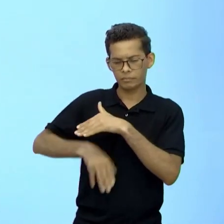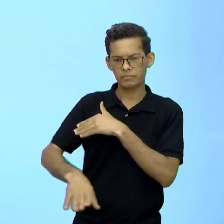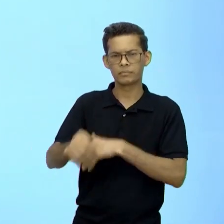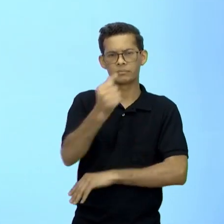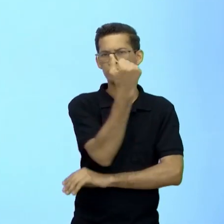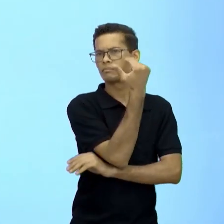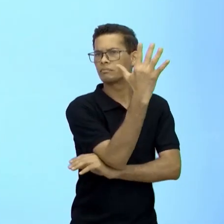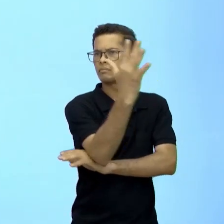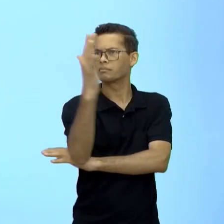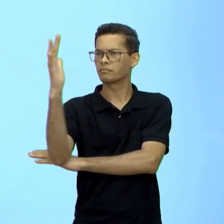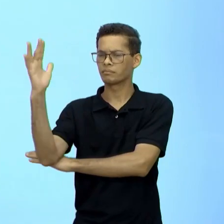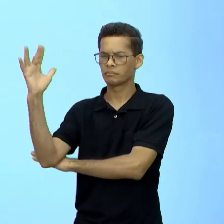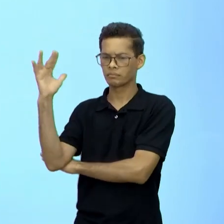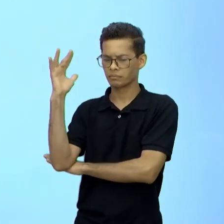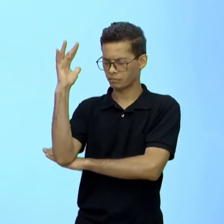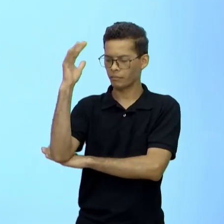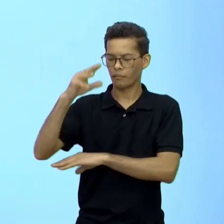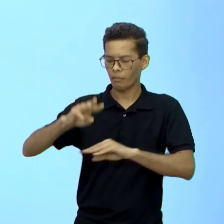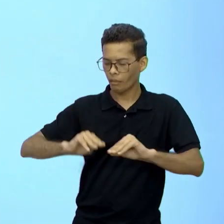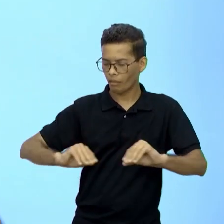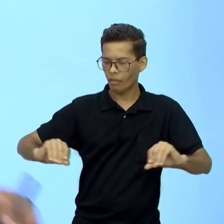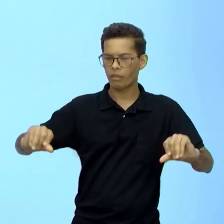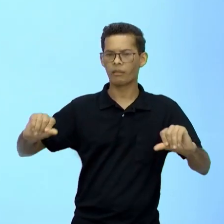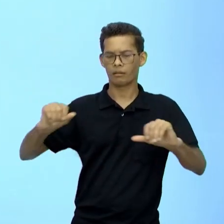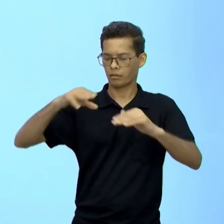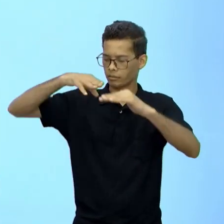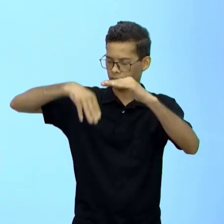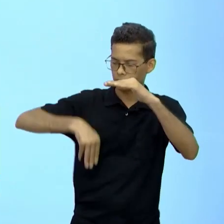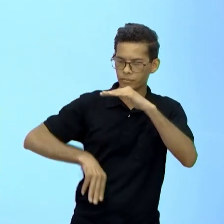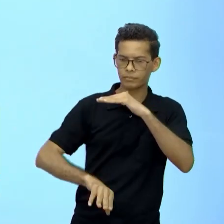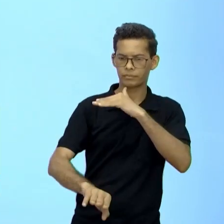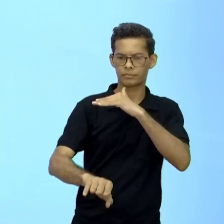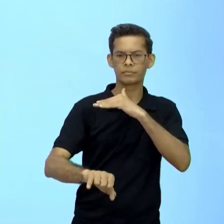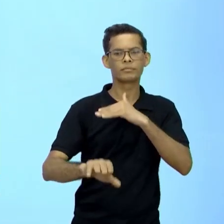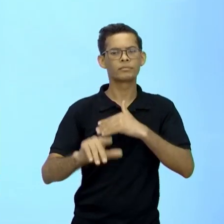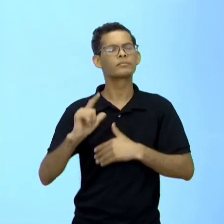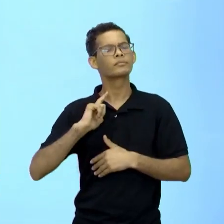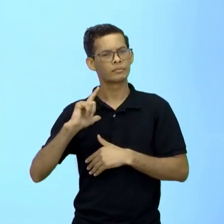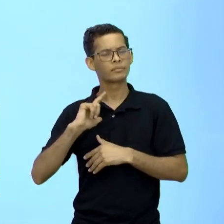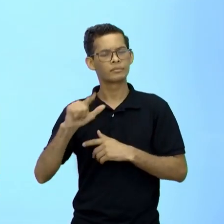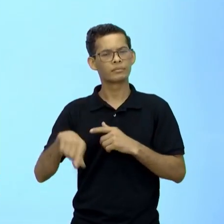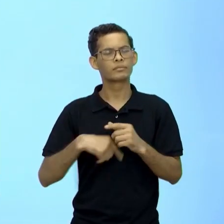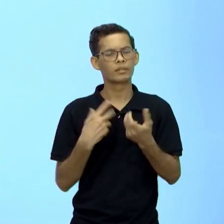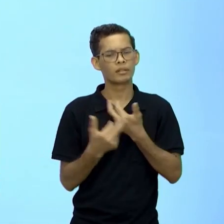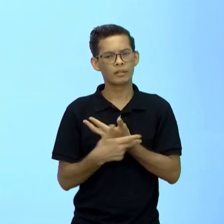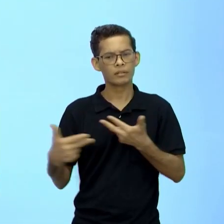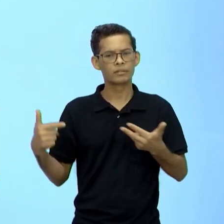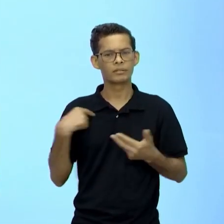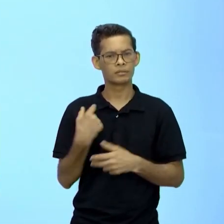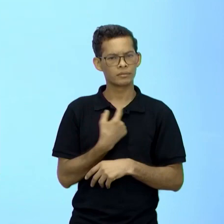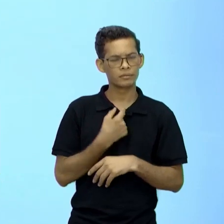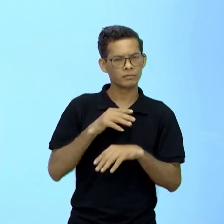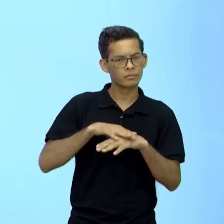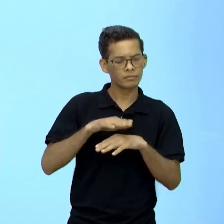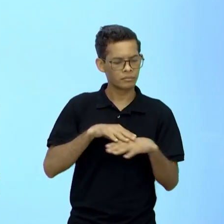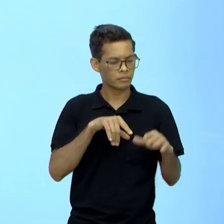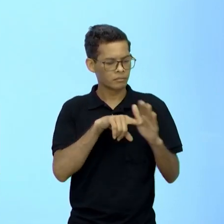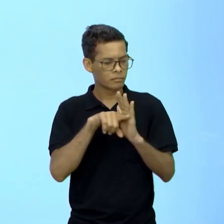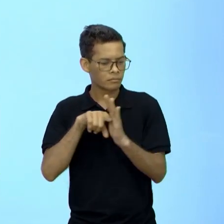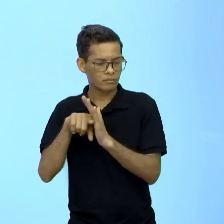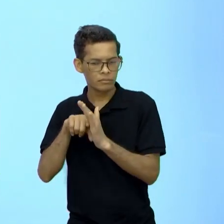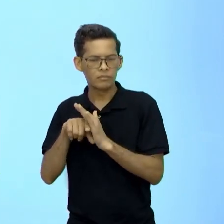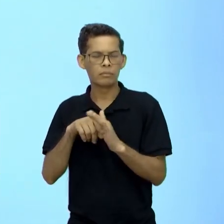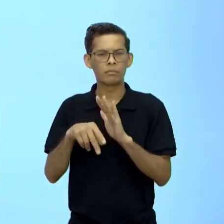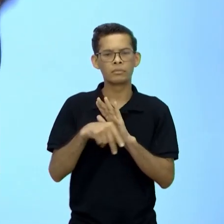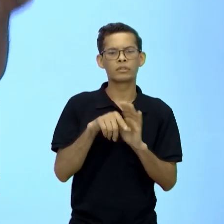uma grama, mas embaixo tá os alvos, estão os alvos onde serão analisados com